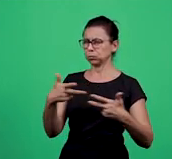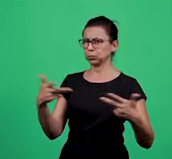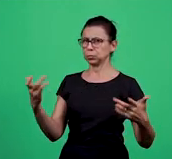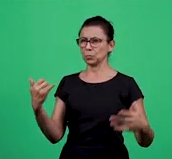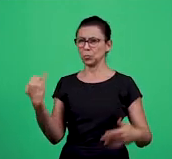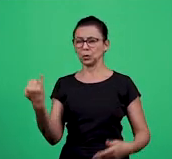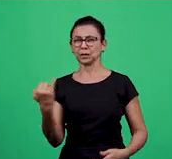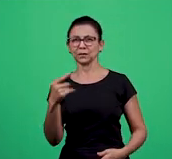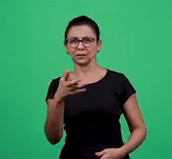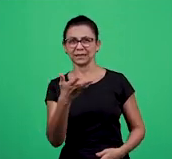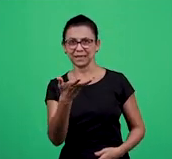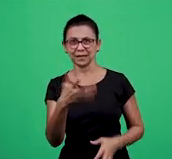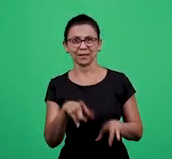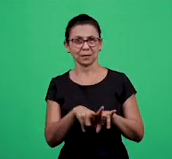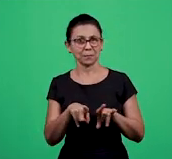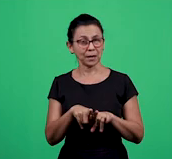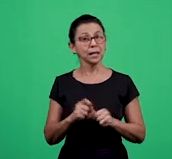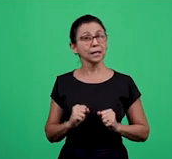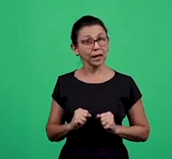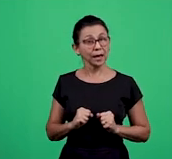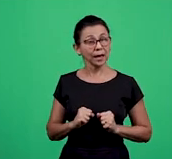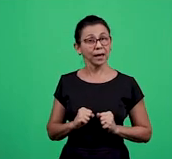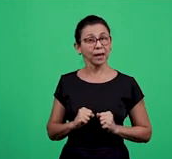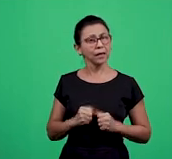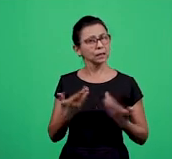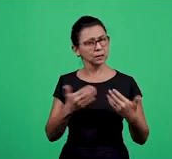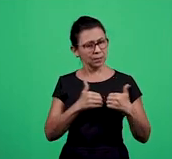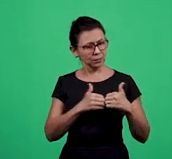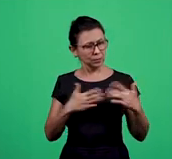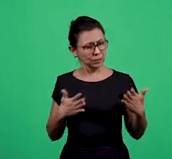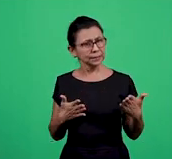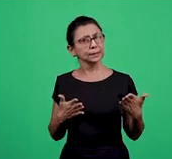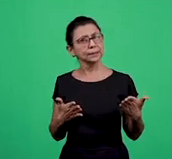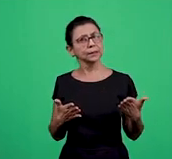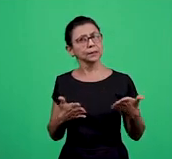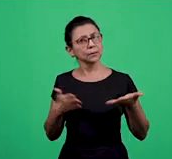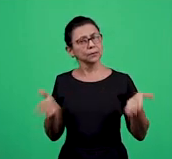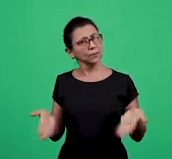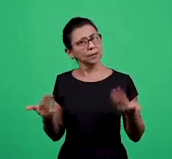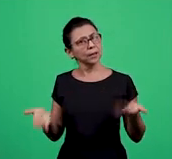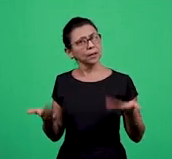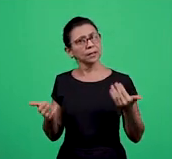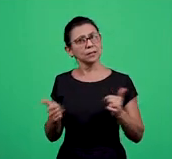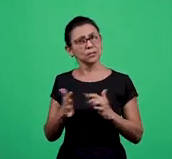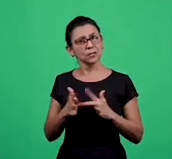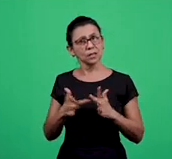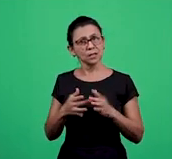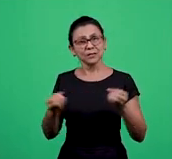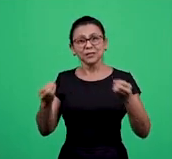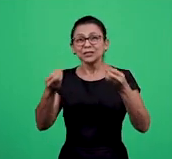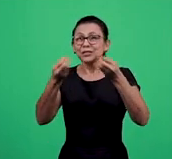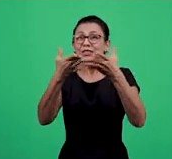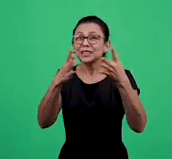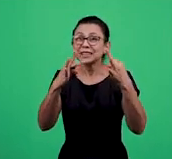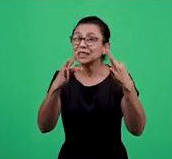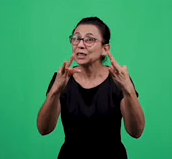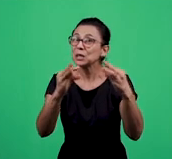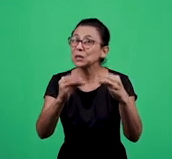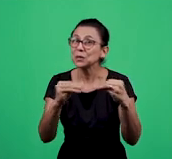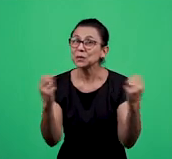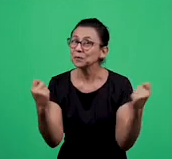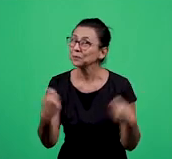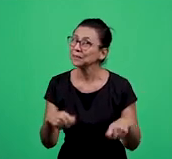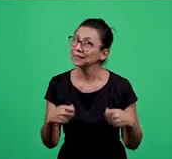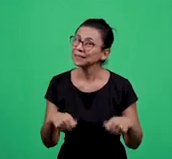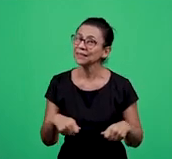riquezas. Você quer ter essa riqueza também? Então abre o seu coração. Jesus quer dar essa riqueza para você. E